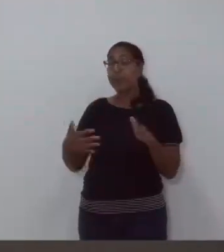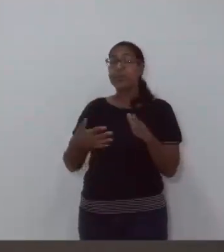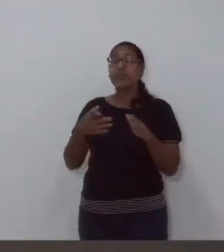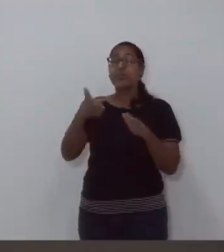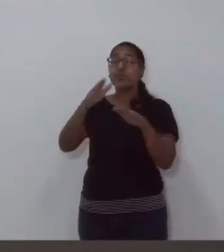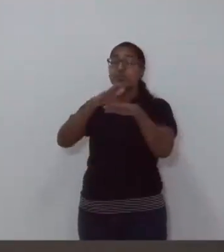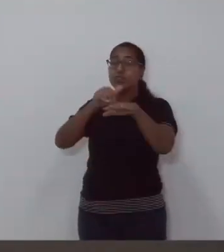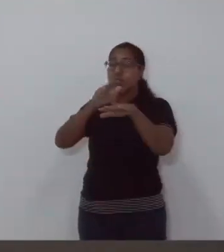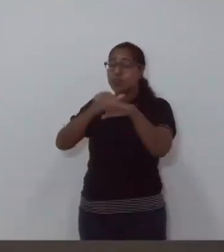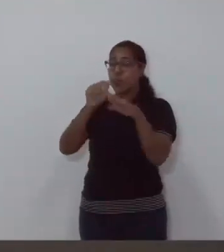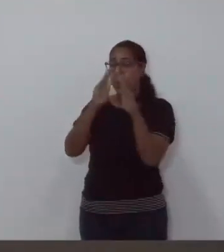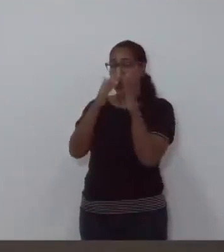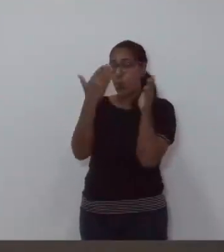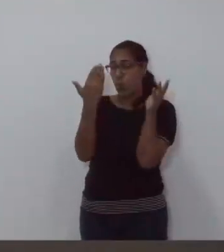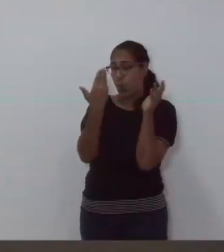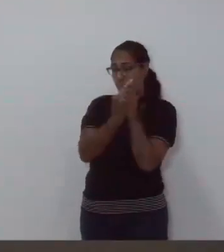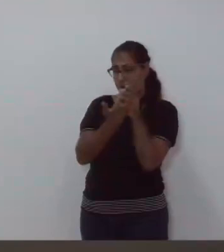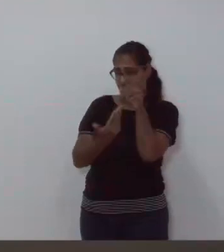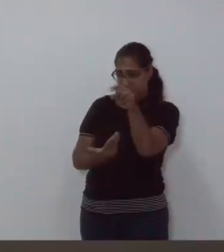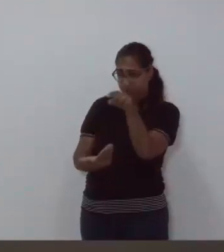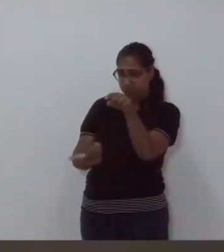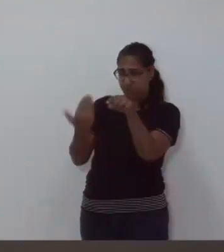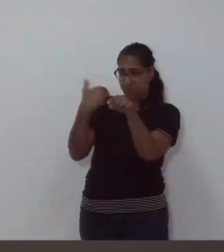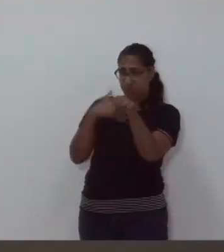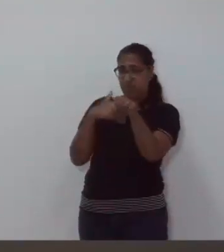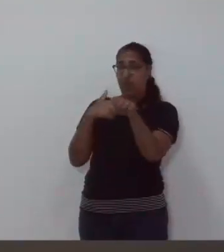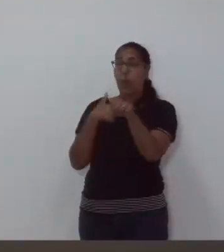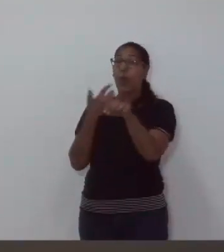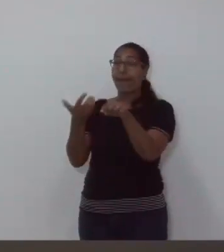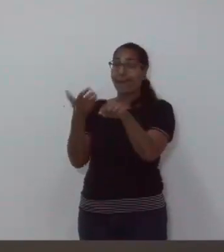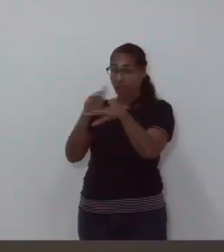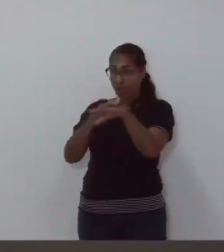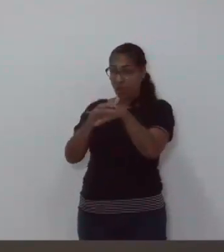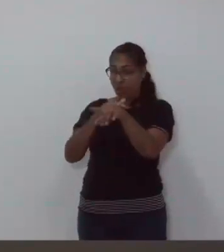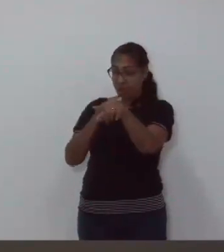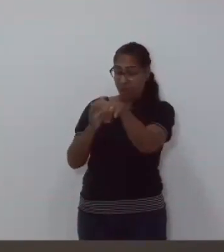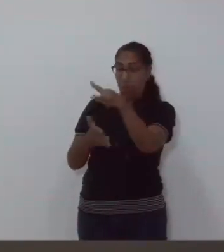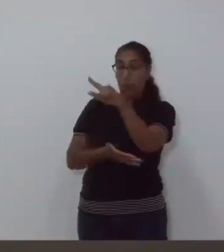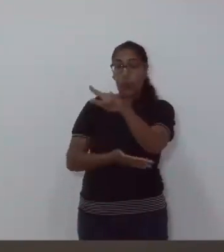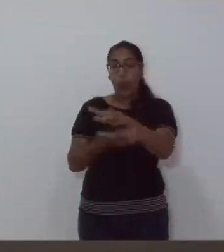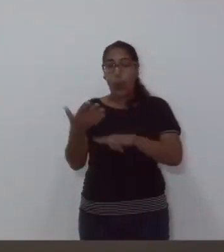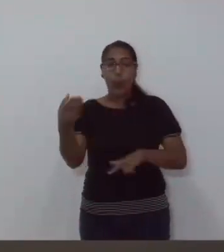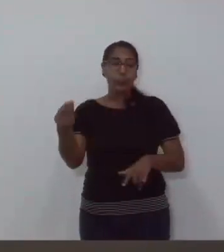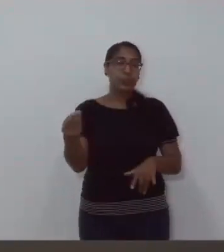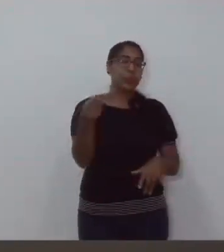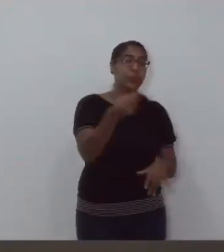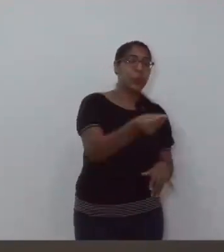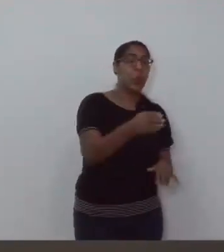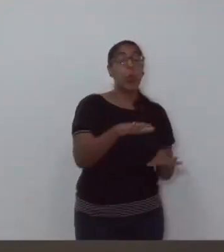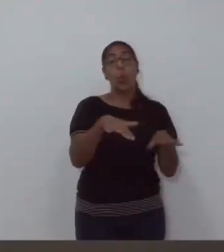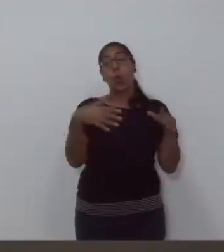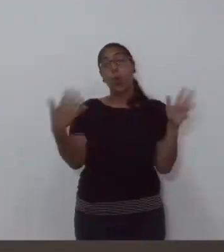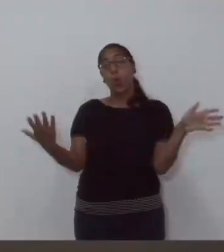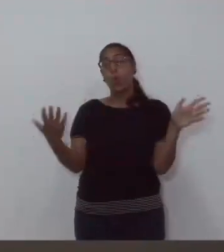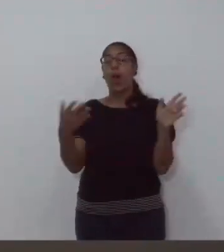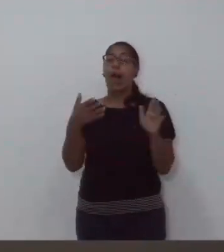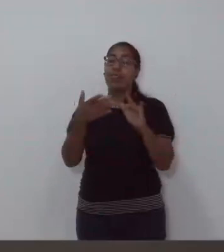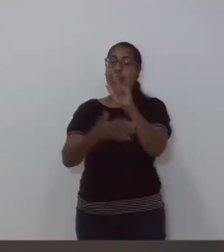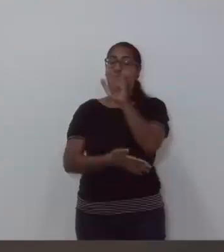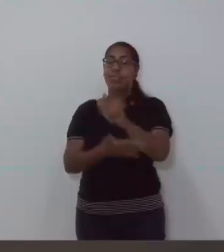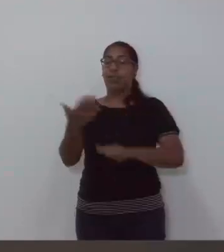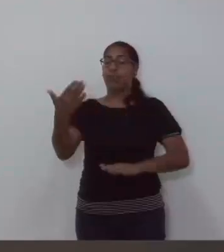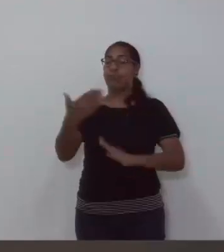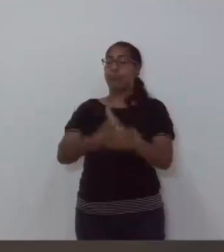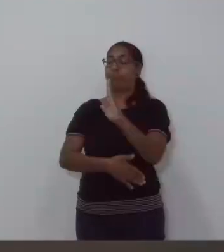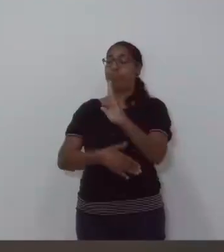quero saber da escola, o motivo dela não ter entregue o documento, ou entregue o documento da aprovação da